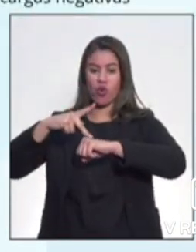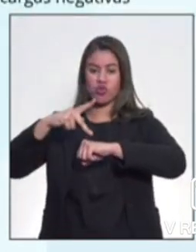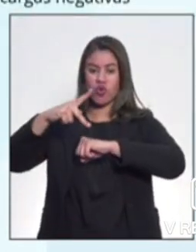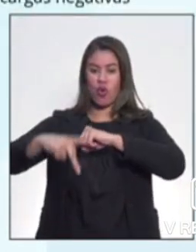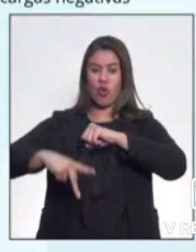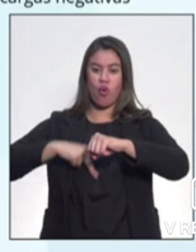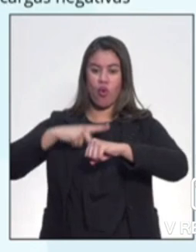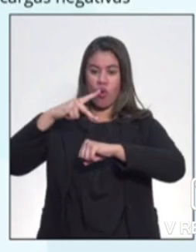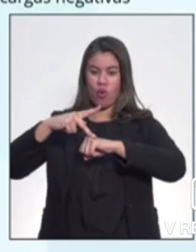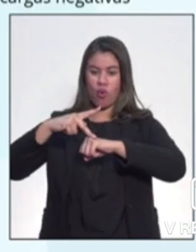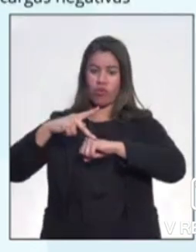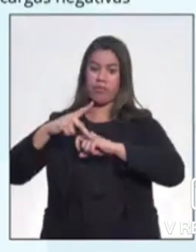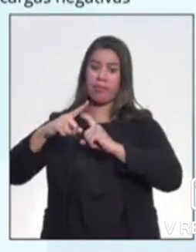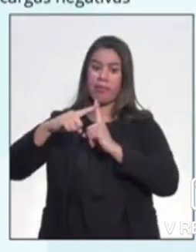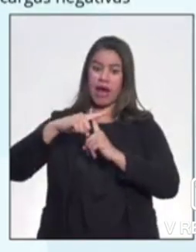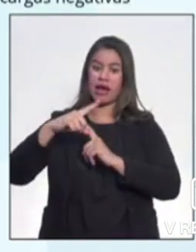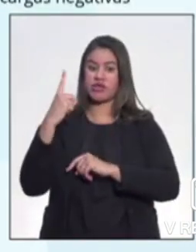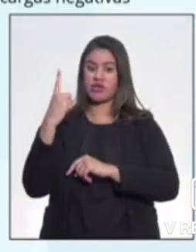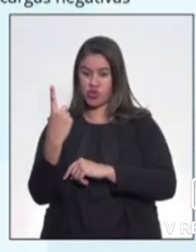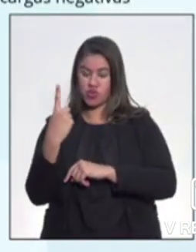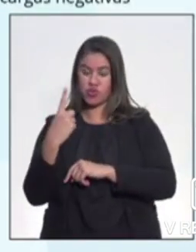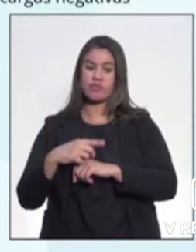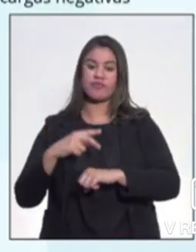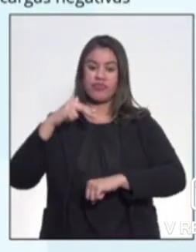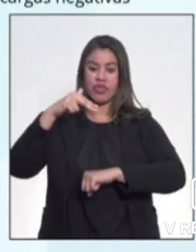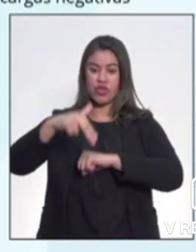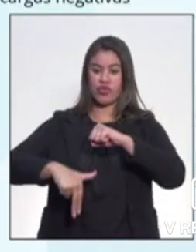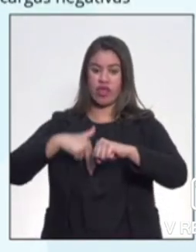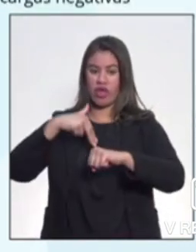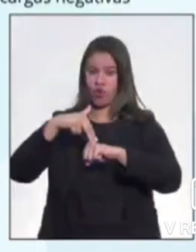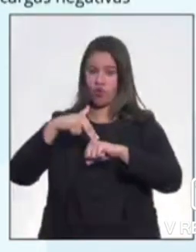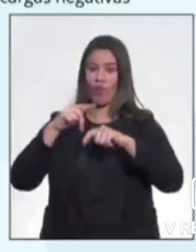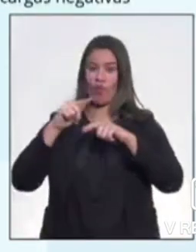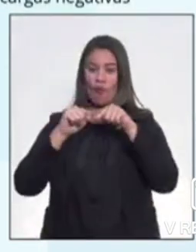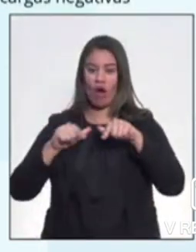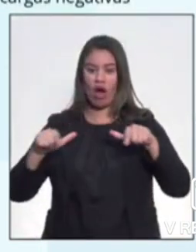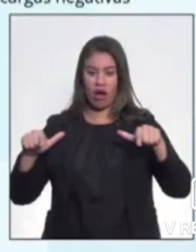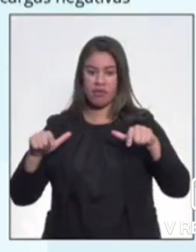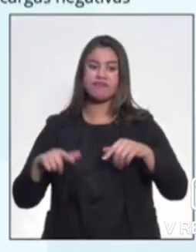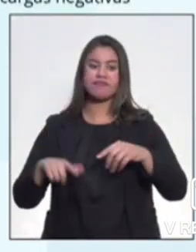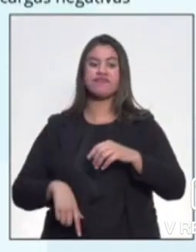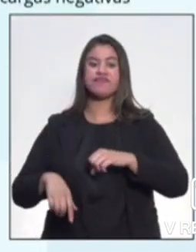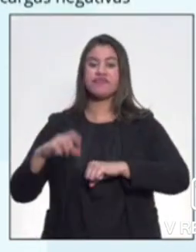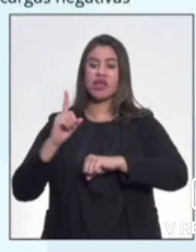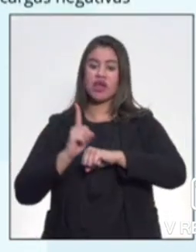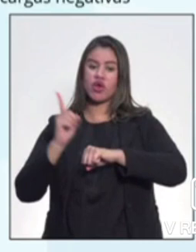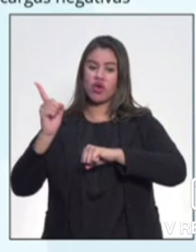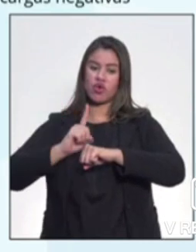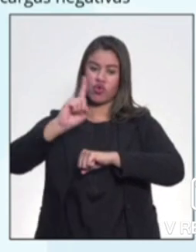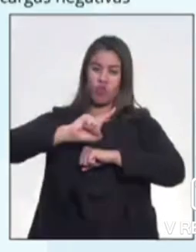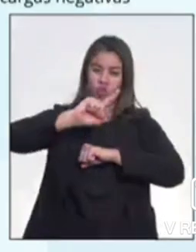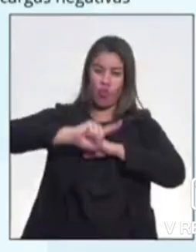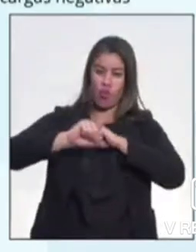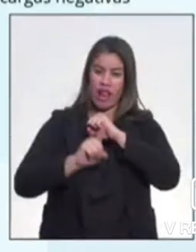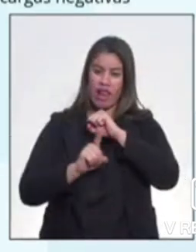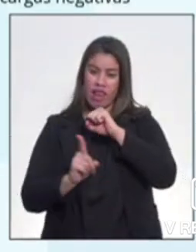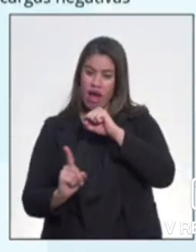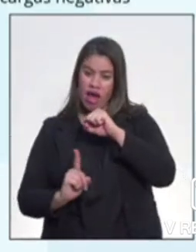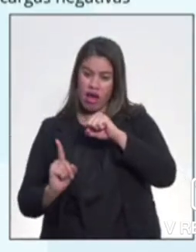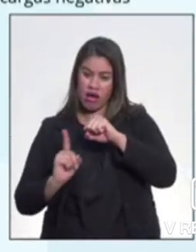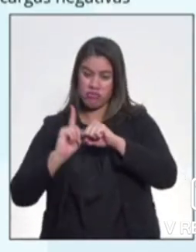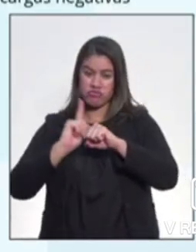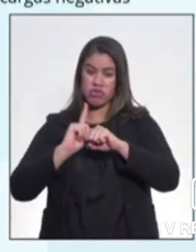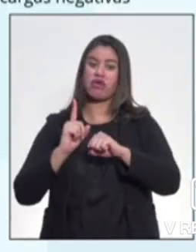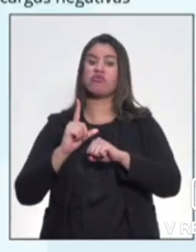carga +1, o nêutron ele não possui carga, e o elétron, que está na eletrosfera, ele tem carga